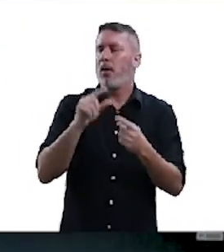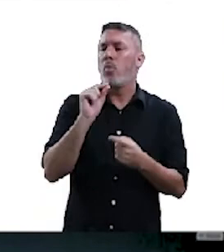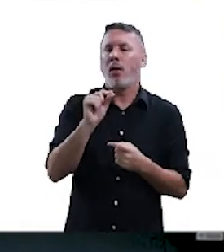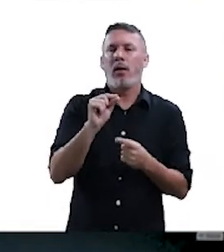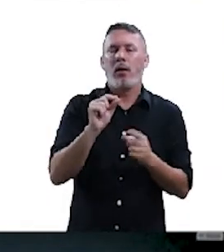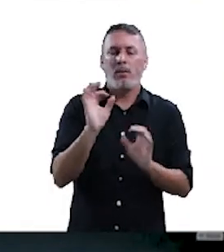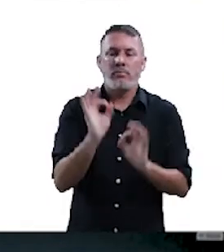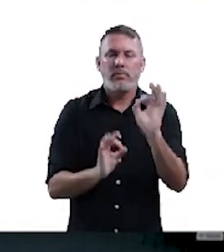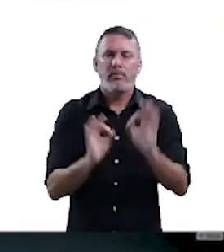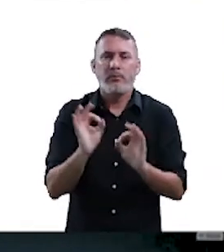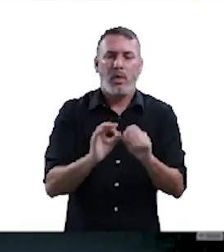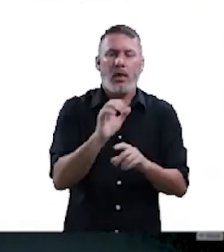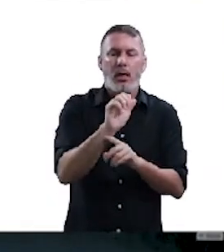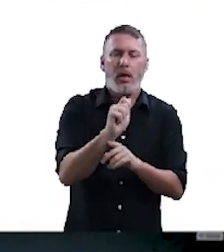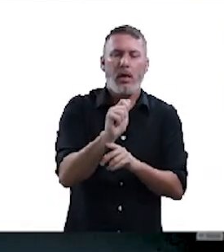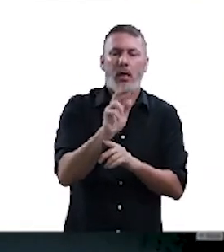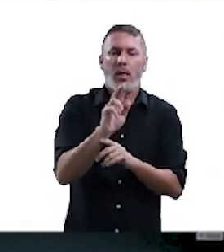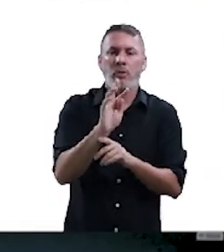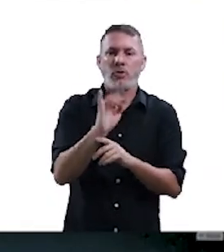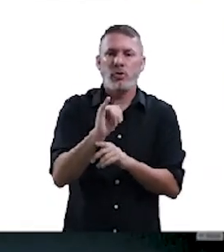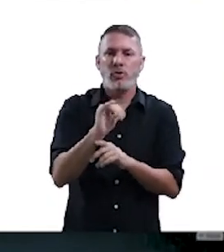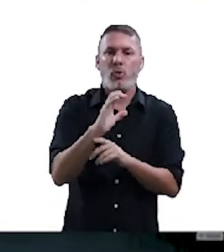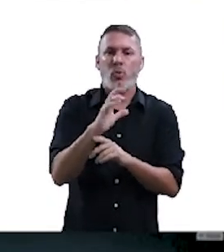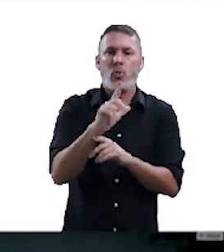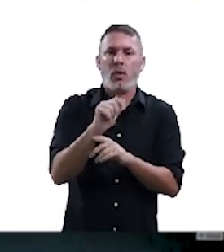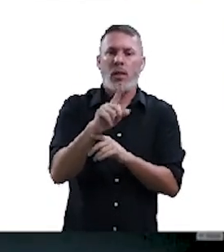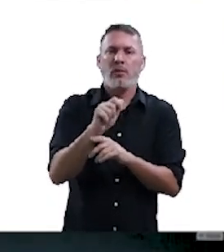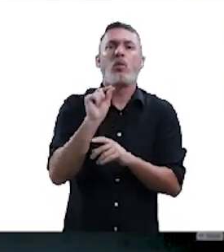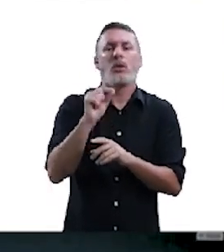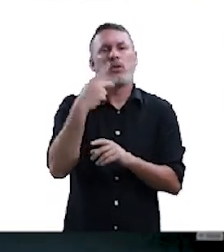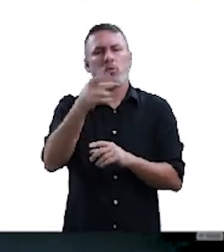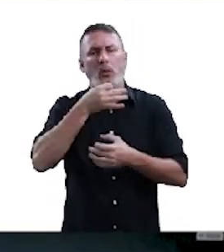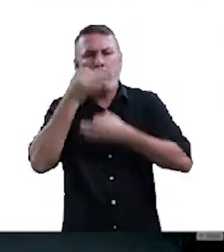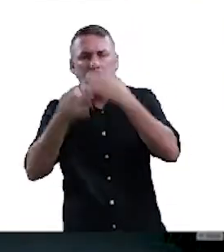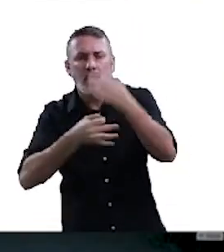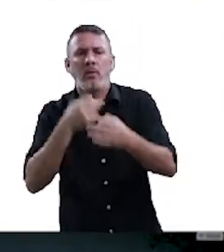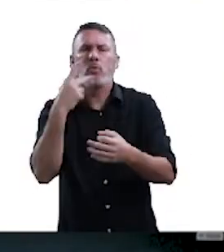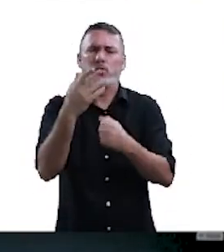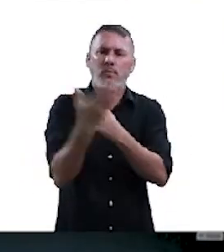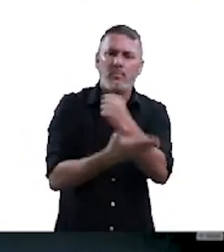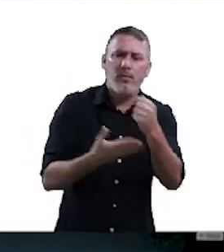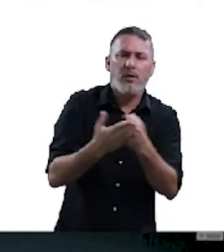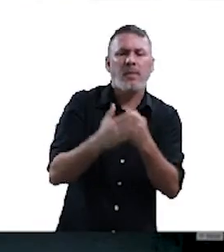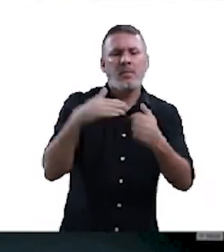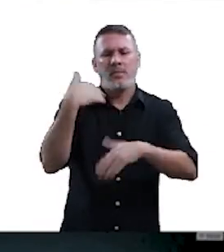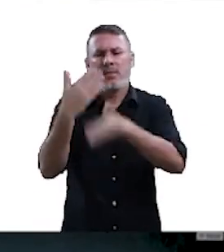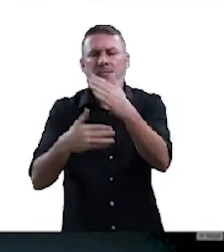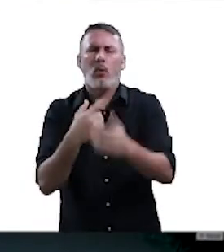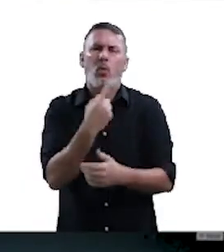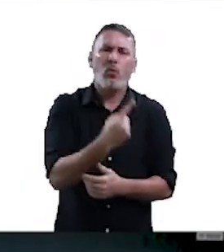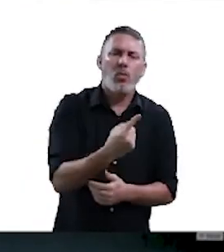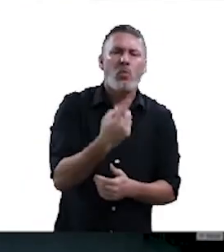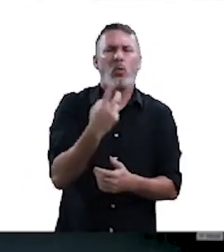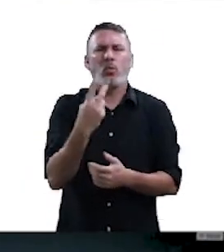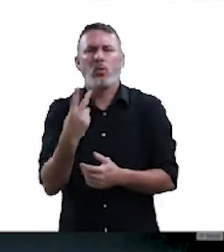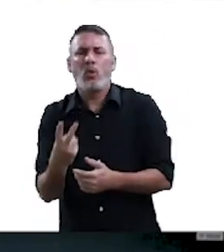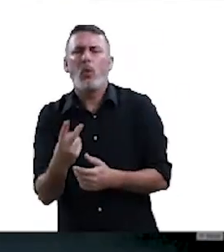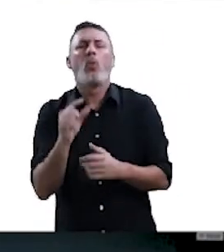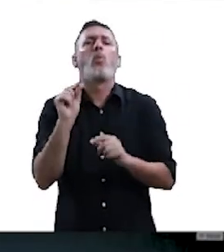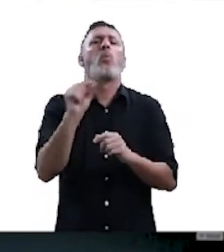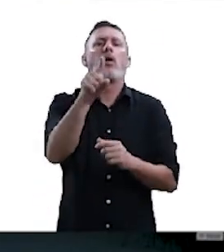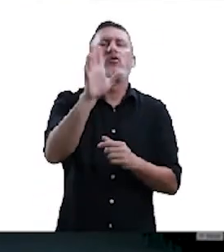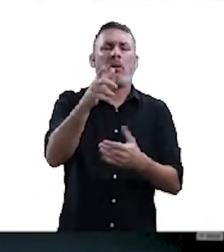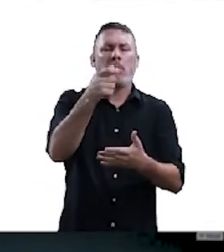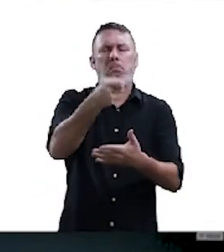Articulada as suas ideias, a sua tese, a sua fundamentação, seu posicionamento no desenvolvimento 1, no desenvolvimento 2, o que